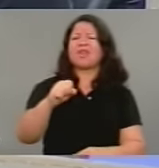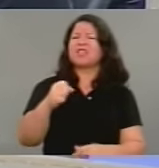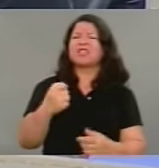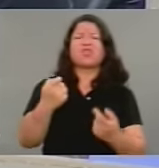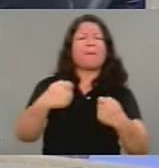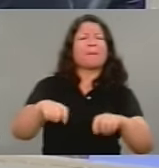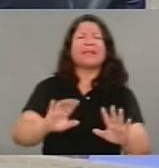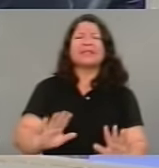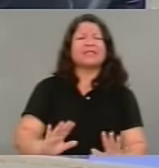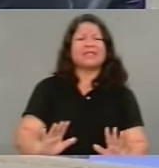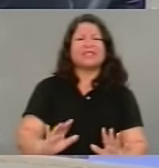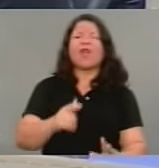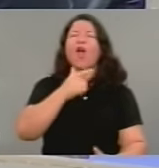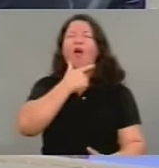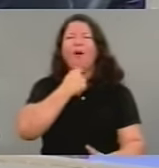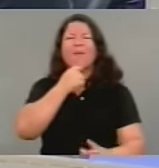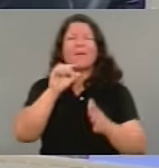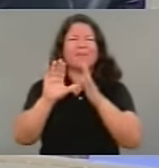porque